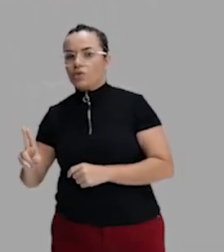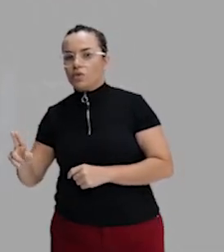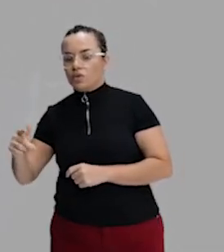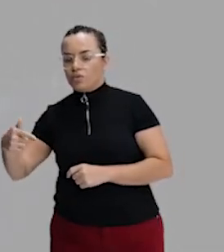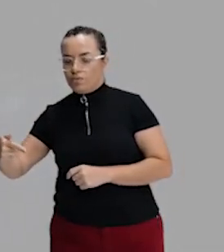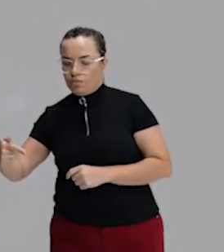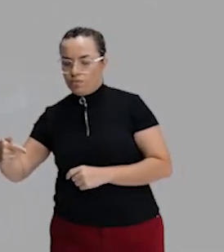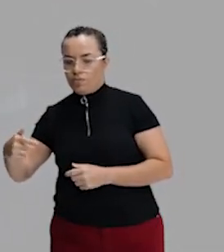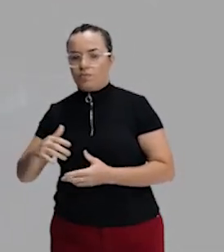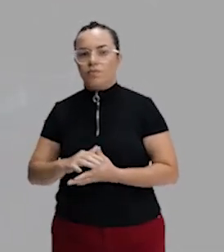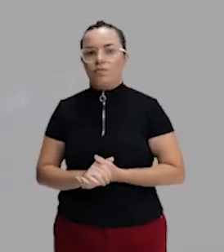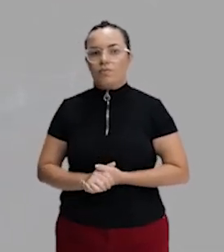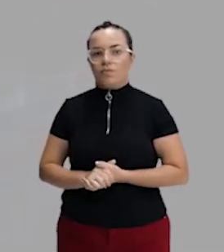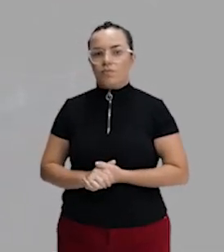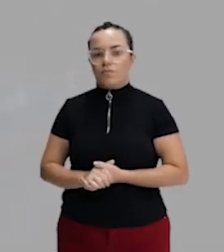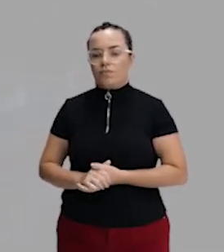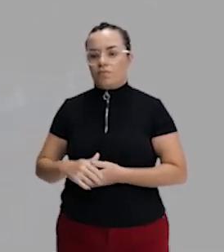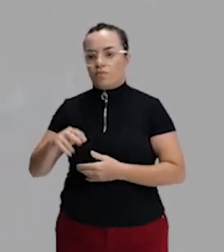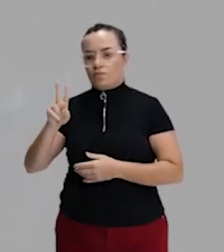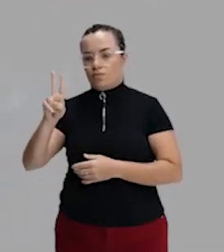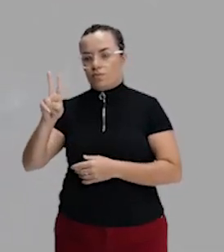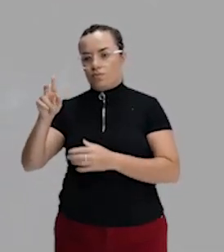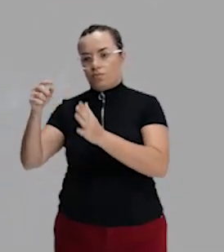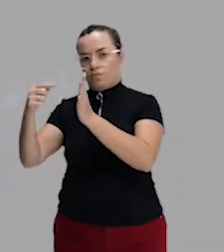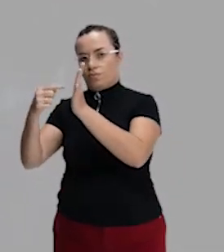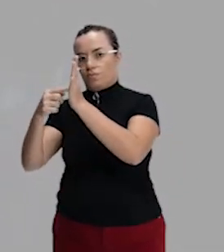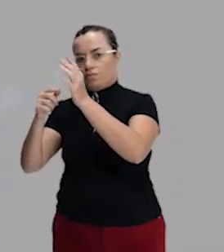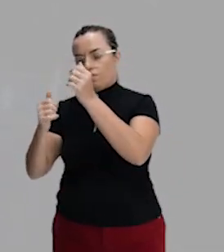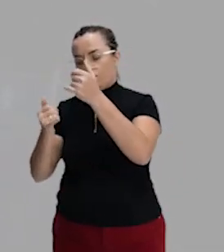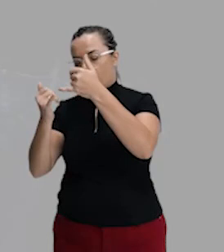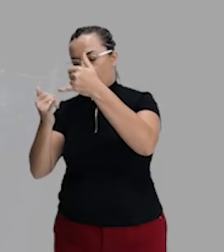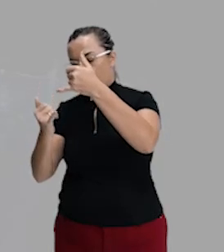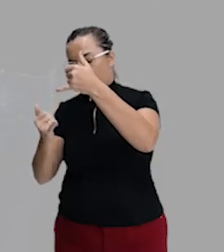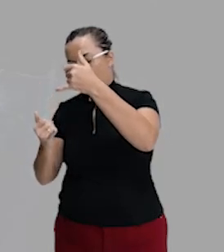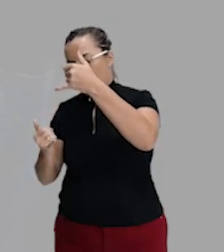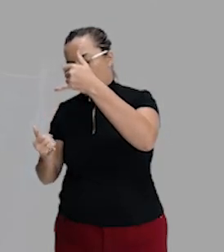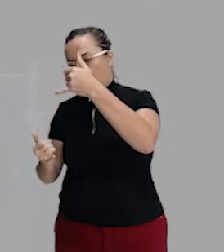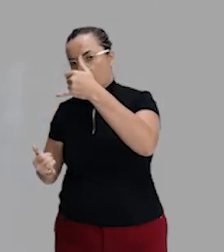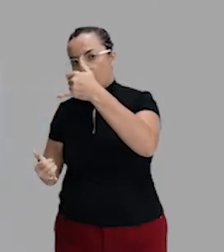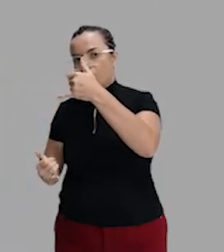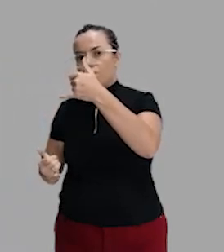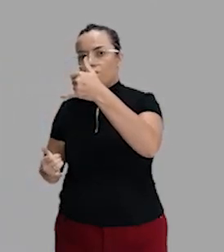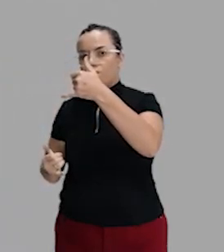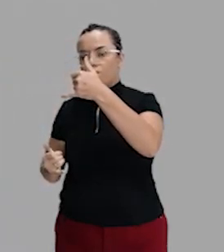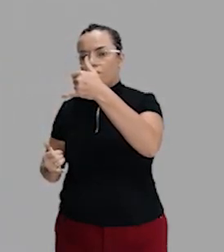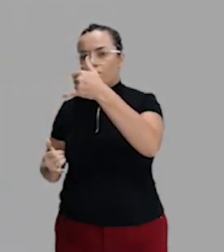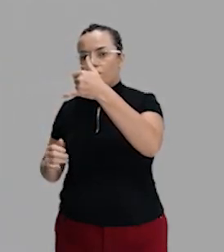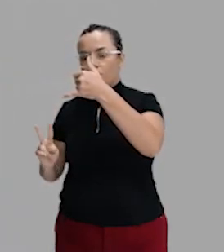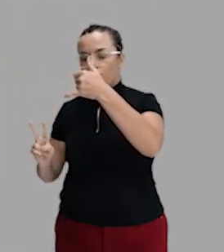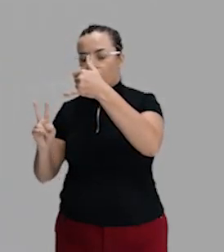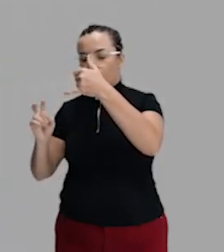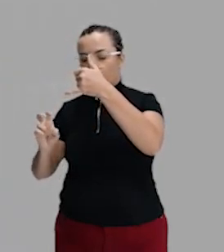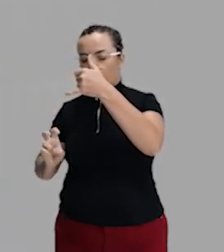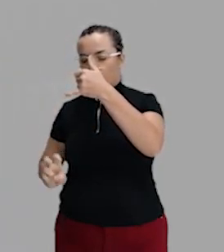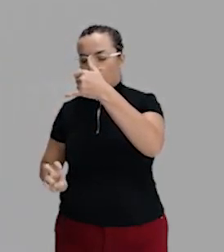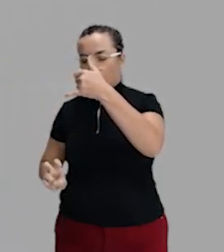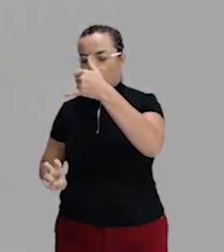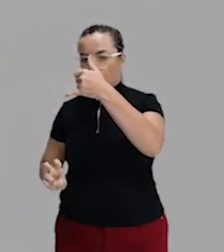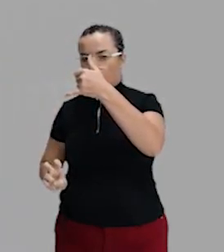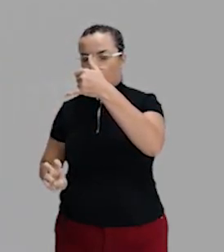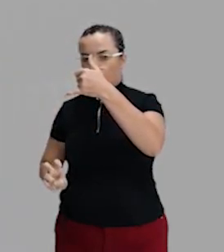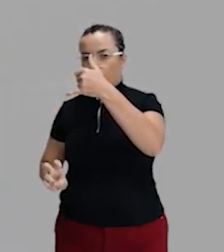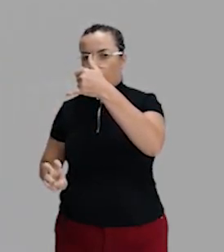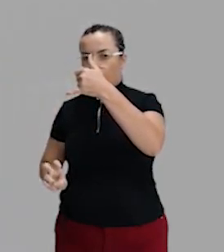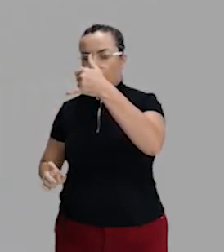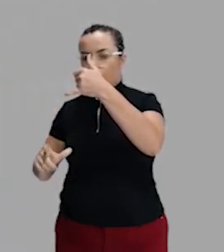aqui, ele vai ter como o valor de x5. Tá? Você tem